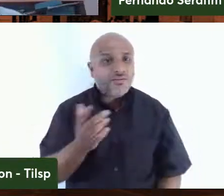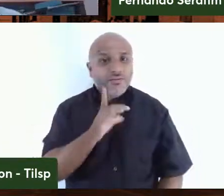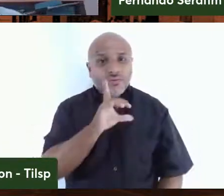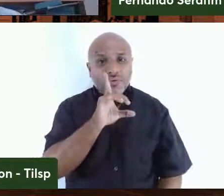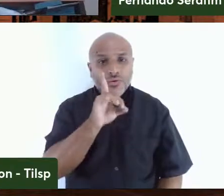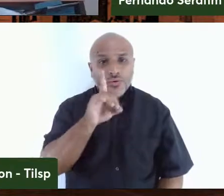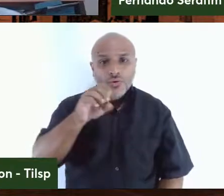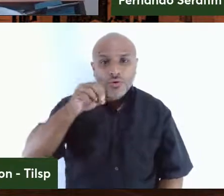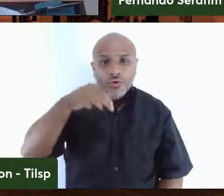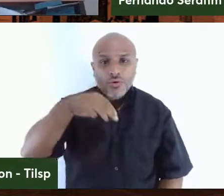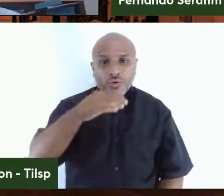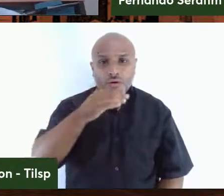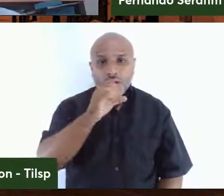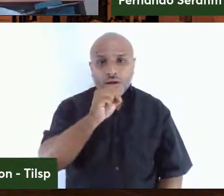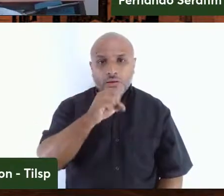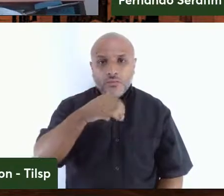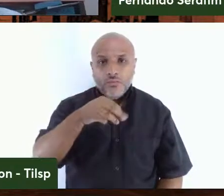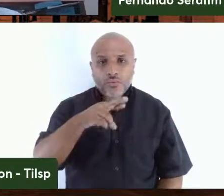seria nada.